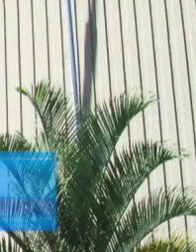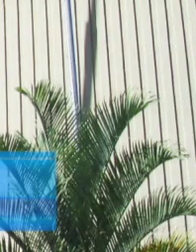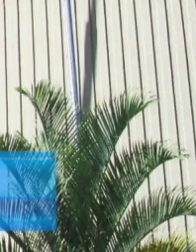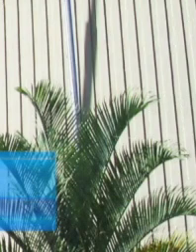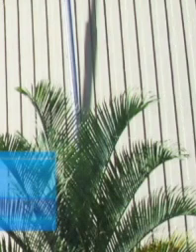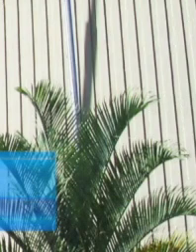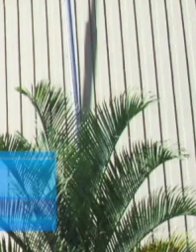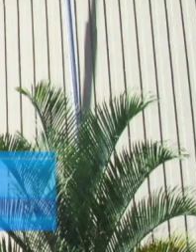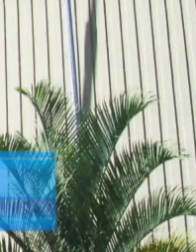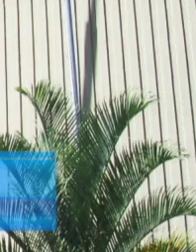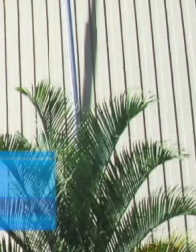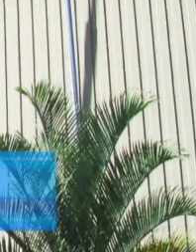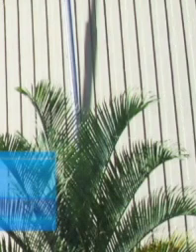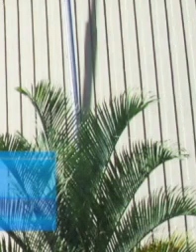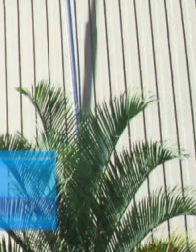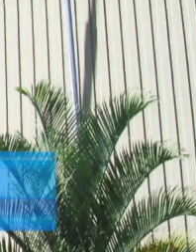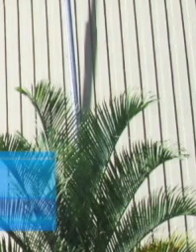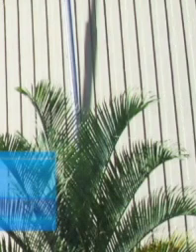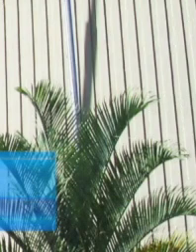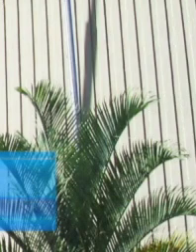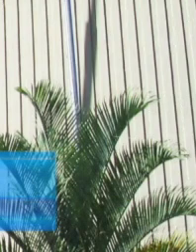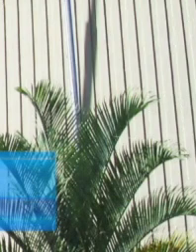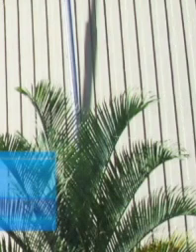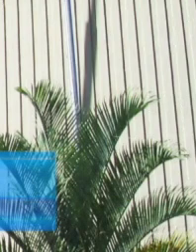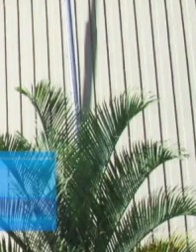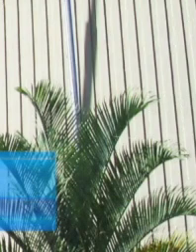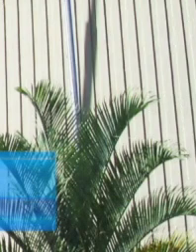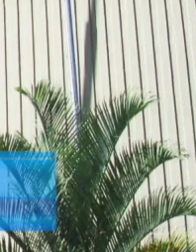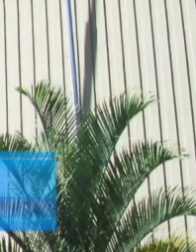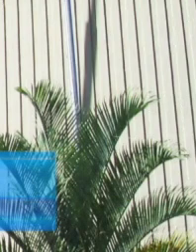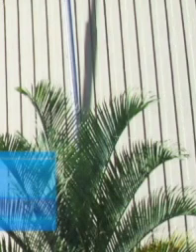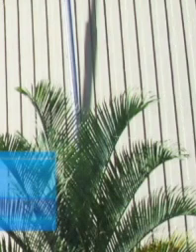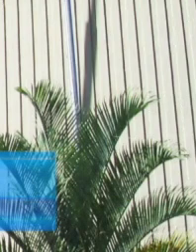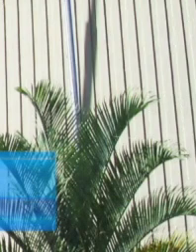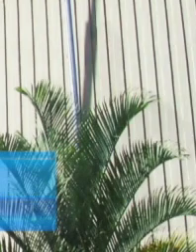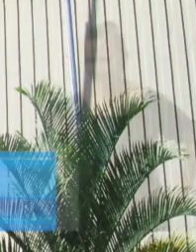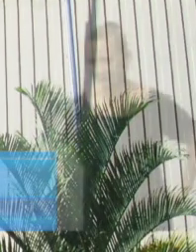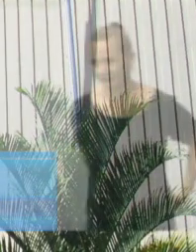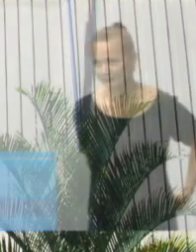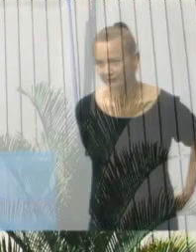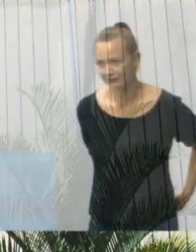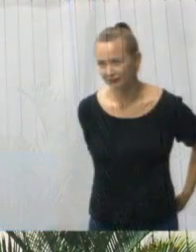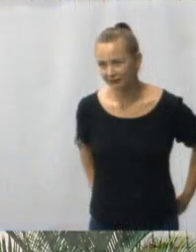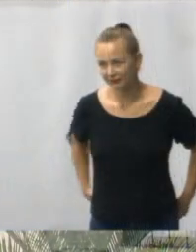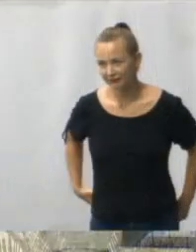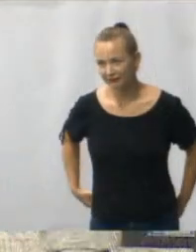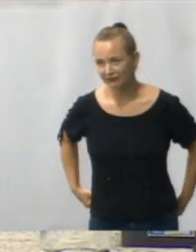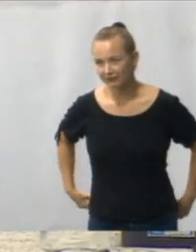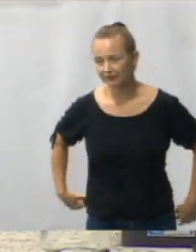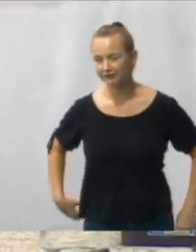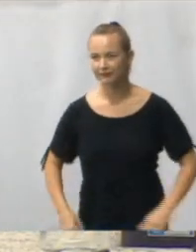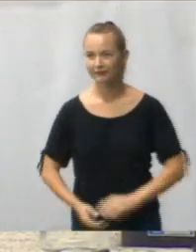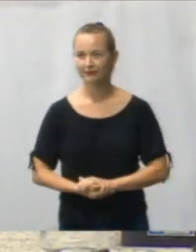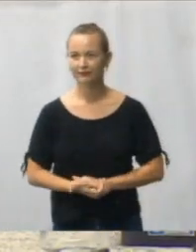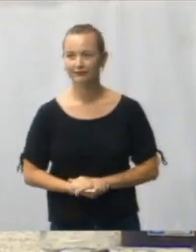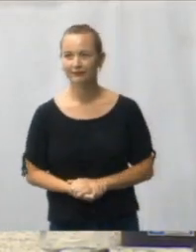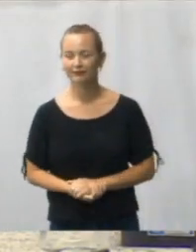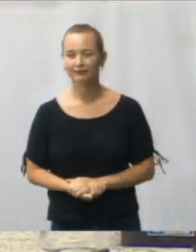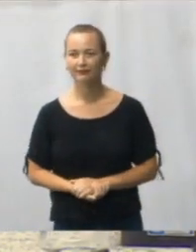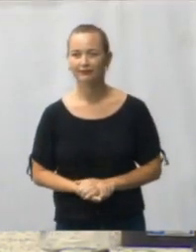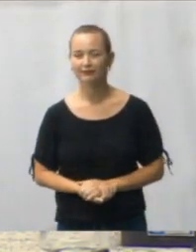pastas dos vereadores Maurício, André Brandino, Armandinho, Deninho, Luiz Emanuel, Duda,